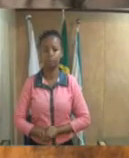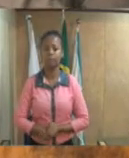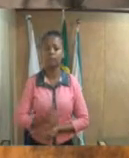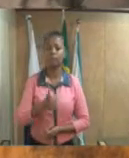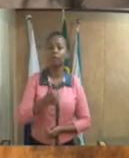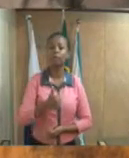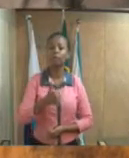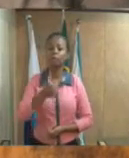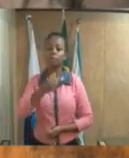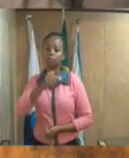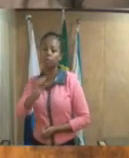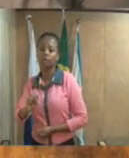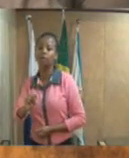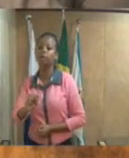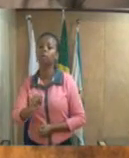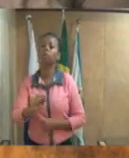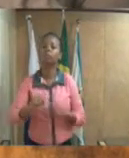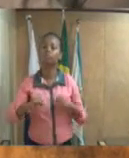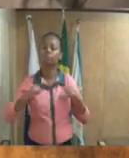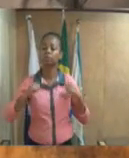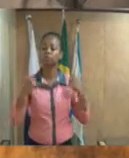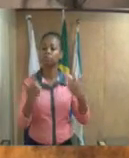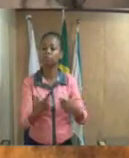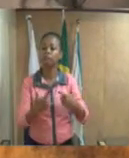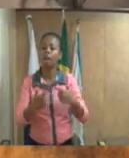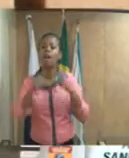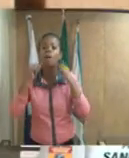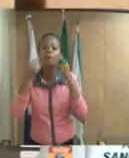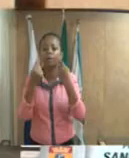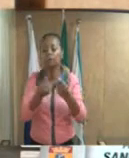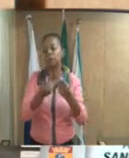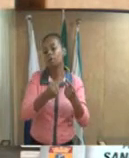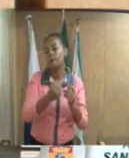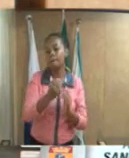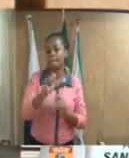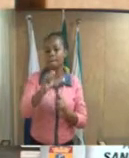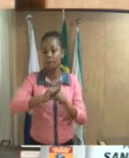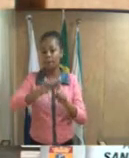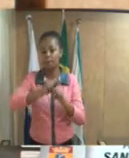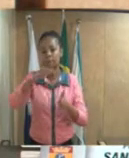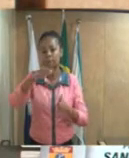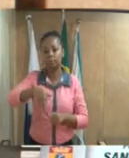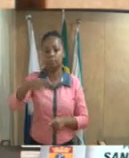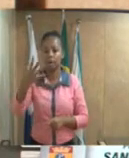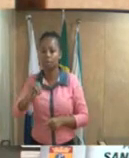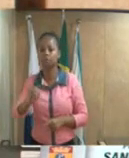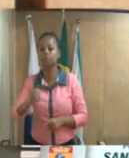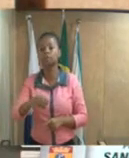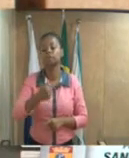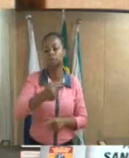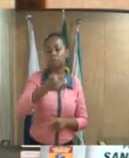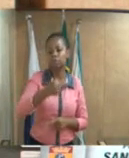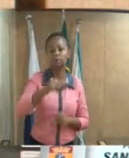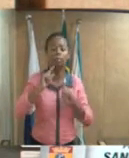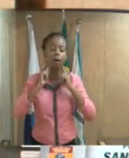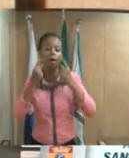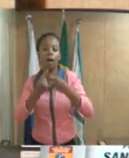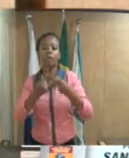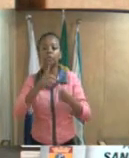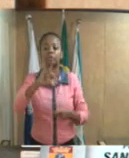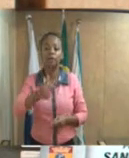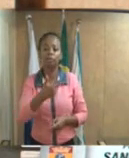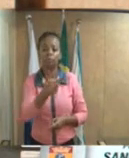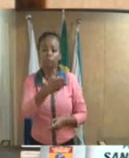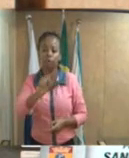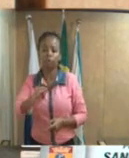18ª legislatura, sessão ordinária do mês de março, 7ª reunião ordinária de 28 de março